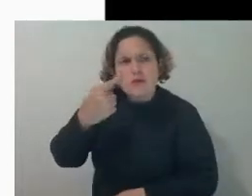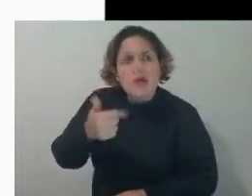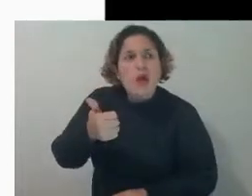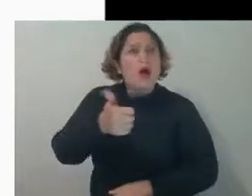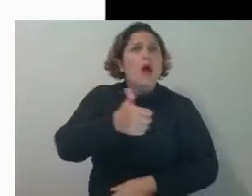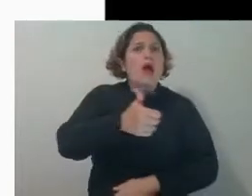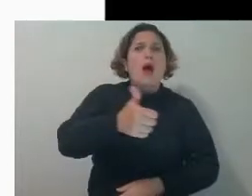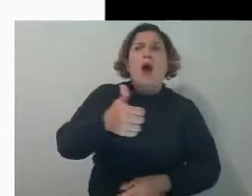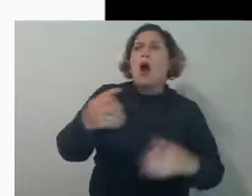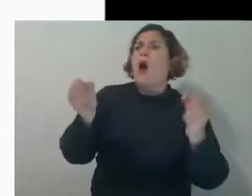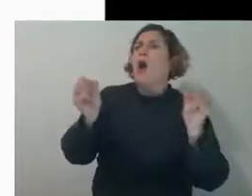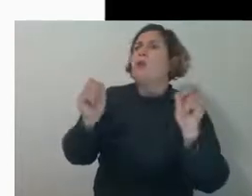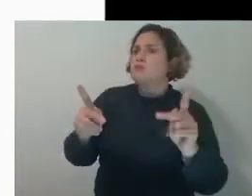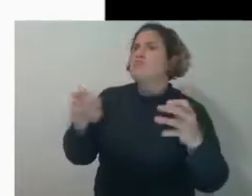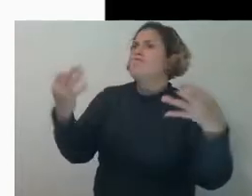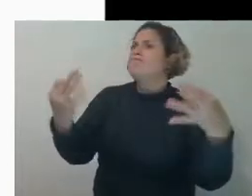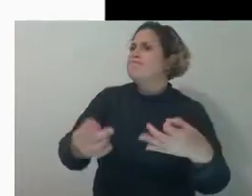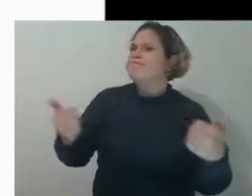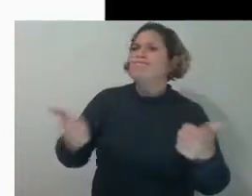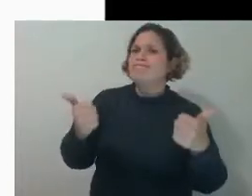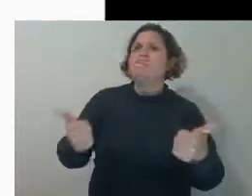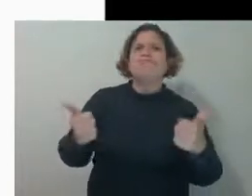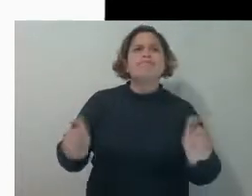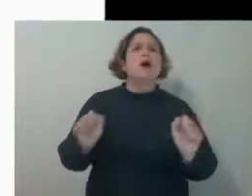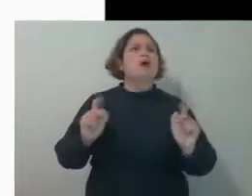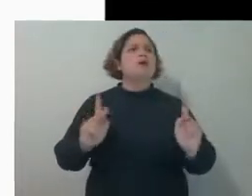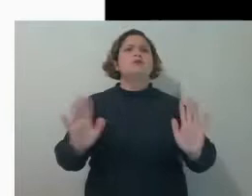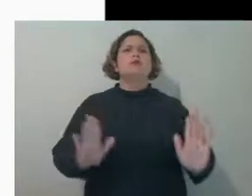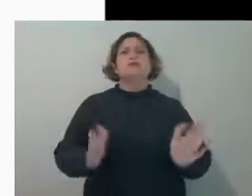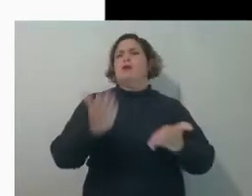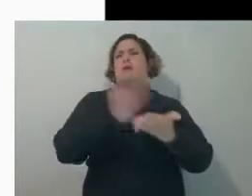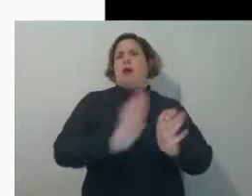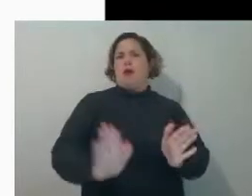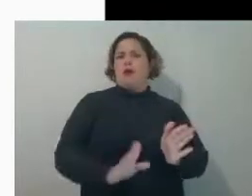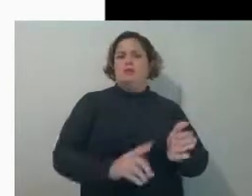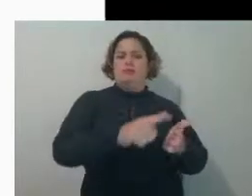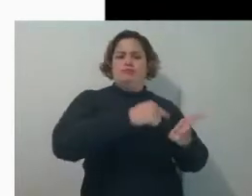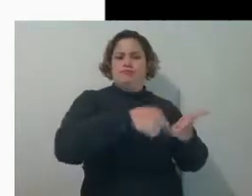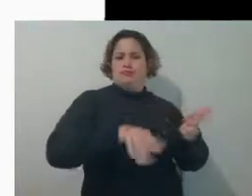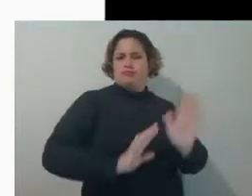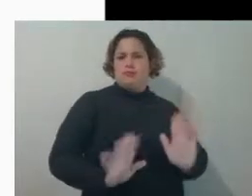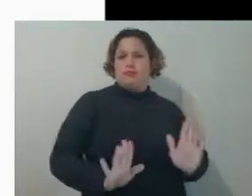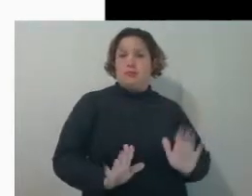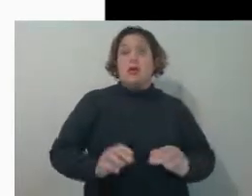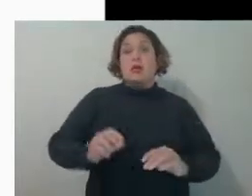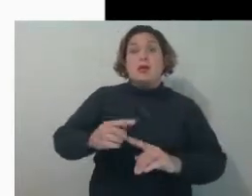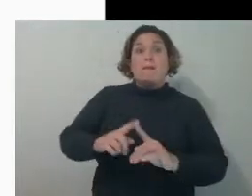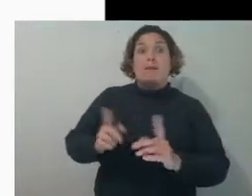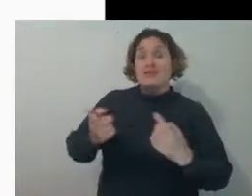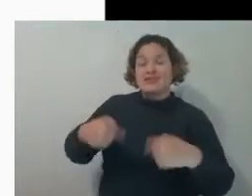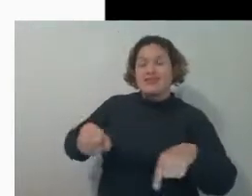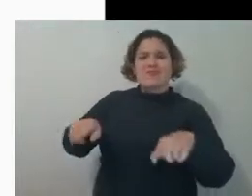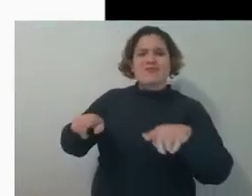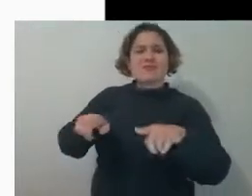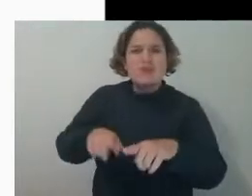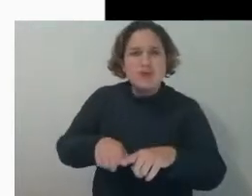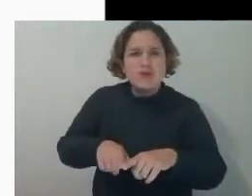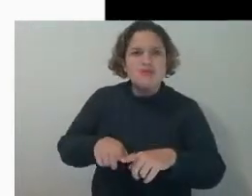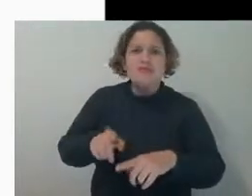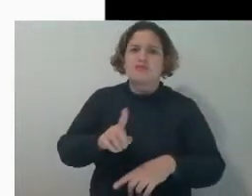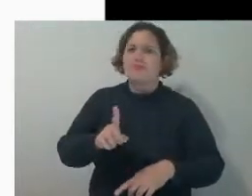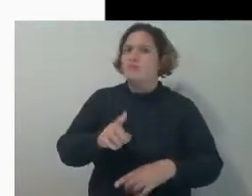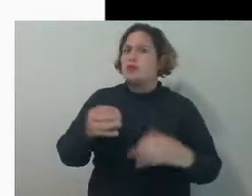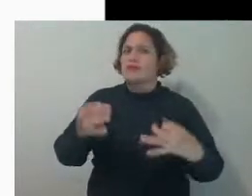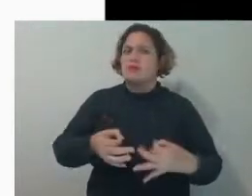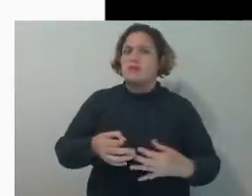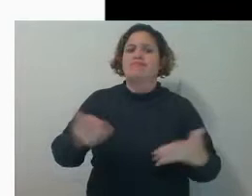é encerrado. Mas caso aquela irregularidade persista, ou seja, a pessoa não corrija o que estava de errado,